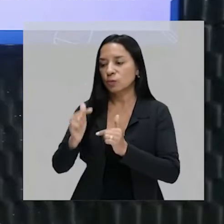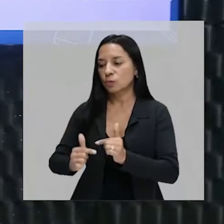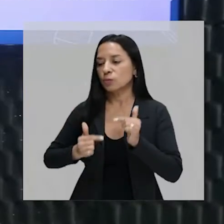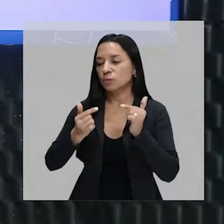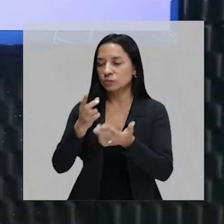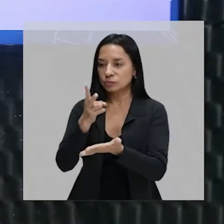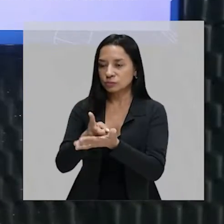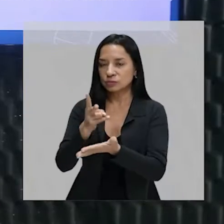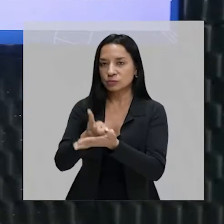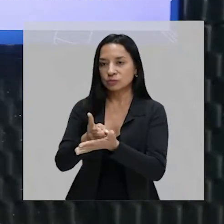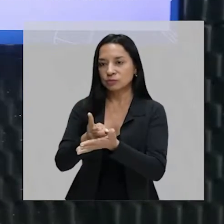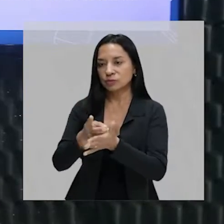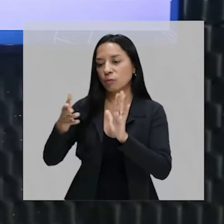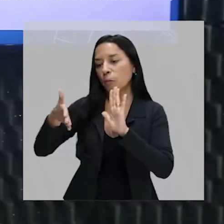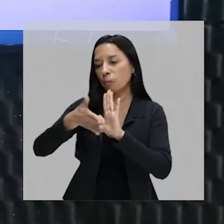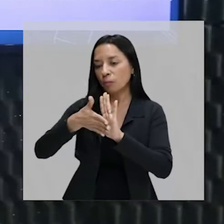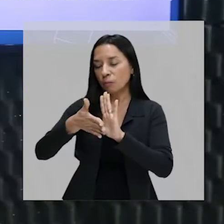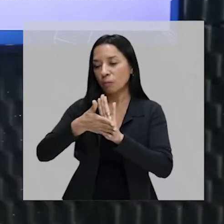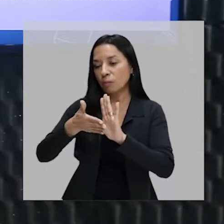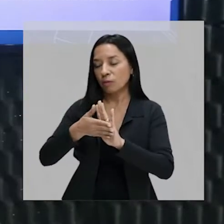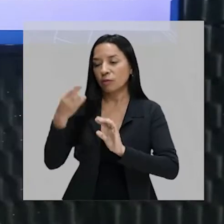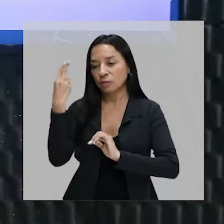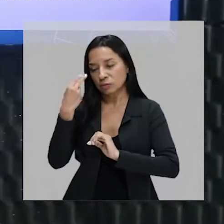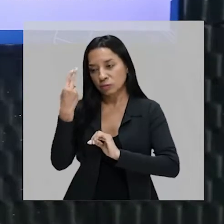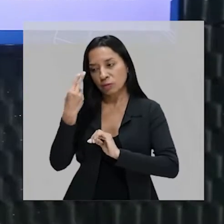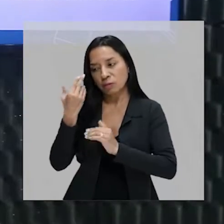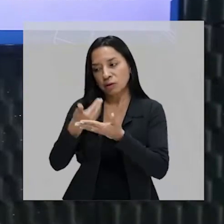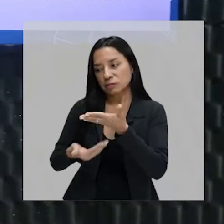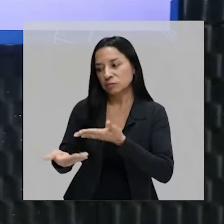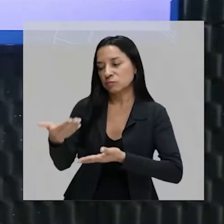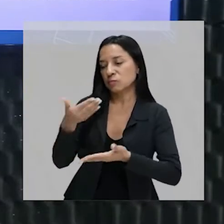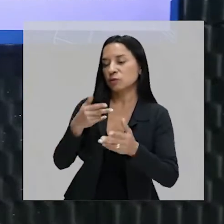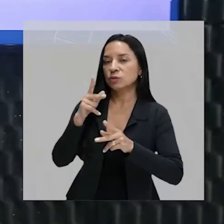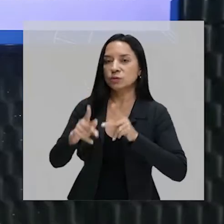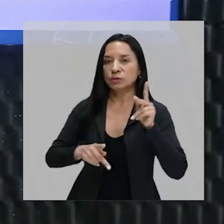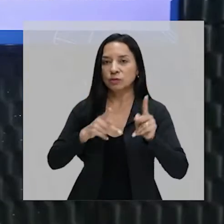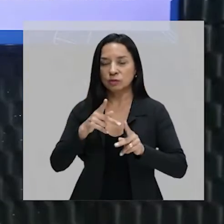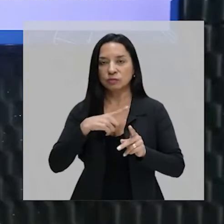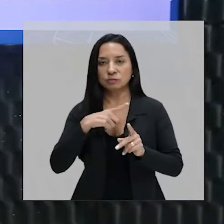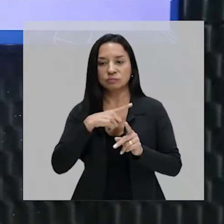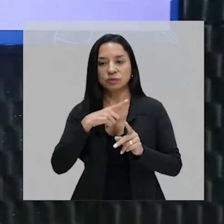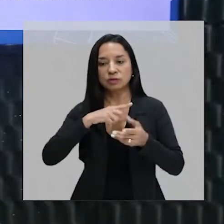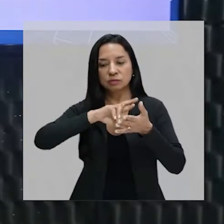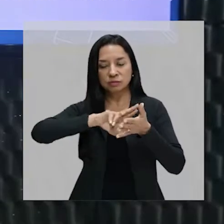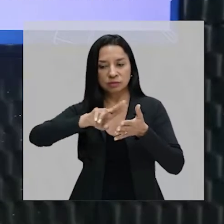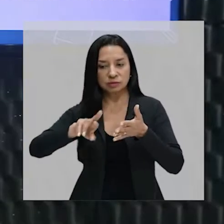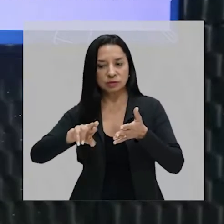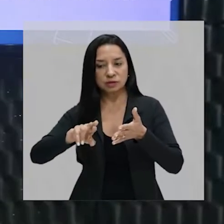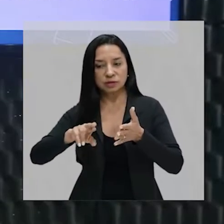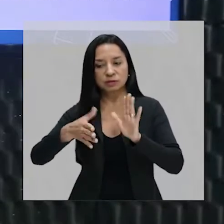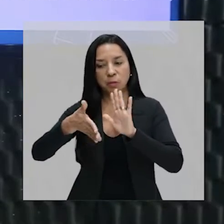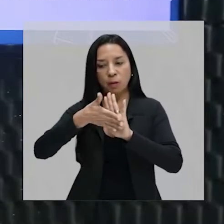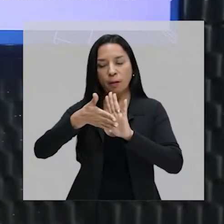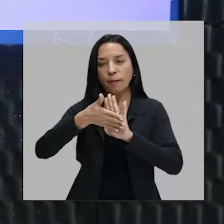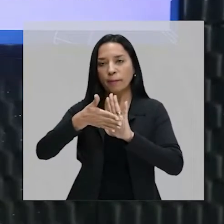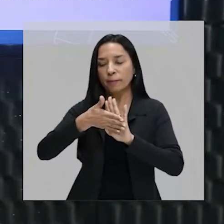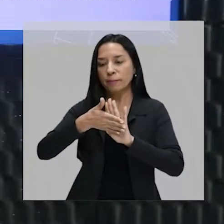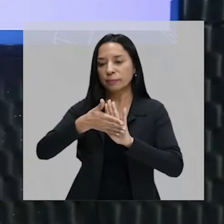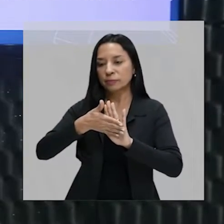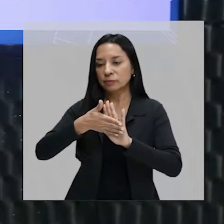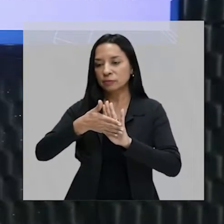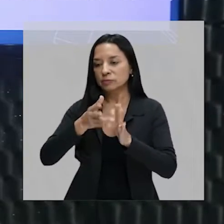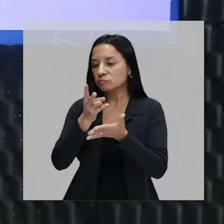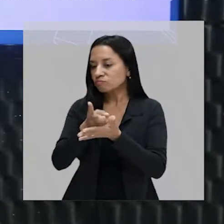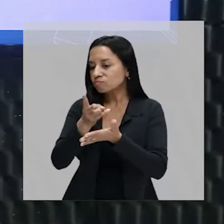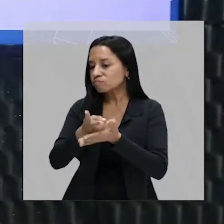continuar e com pautas comuns entre Esses povos Por mais que você tem uma diversidade pautas comuns vão